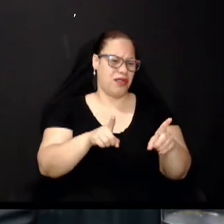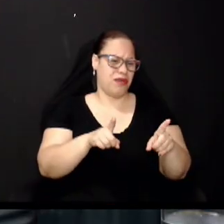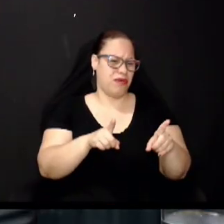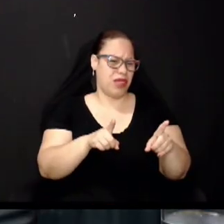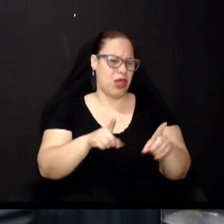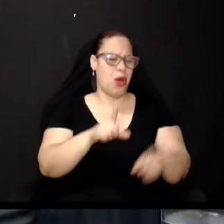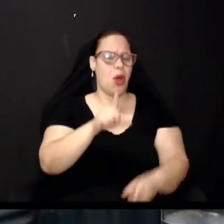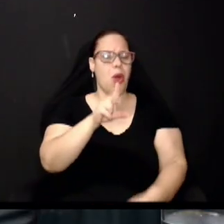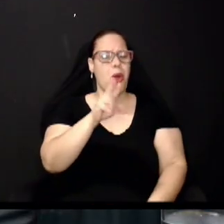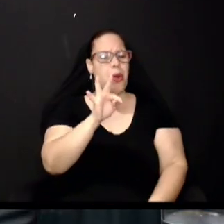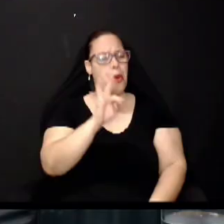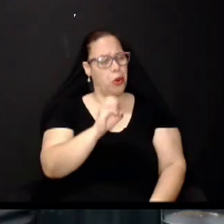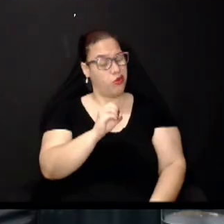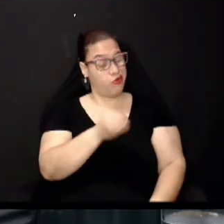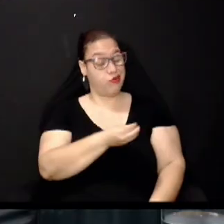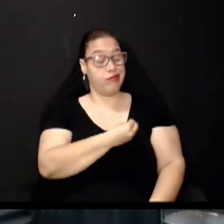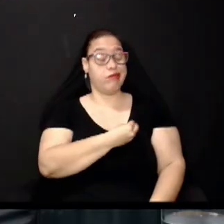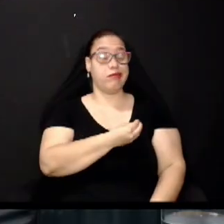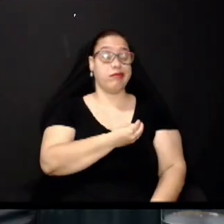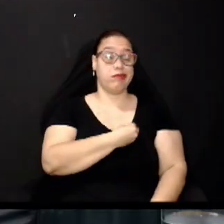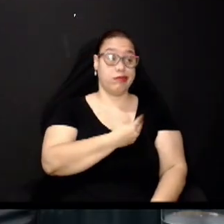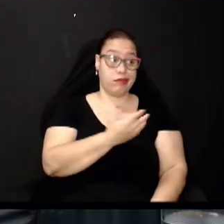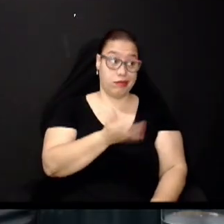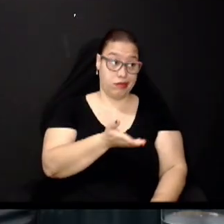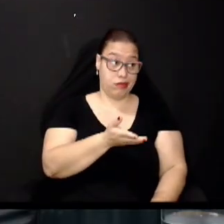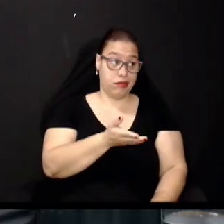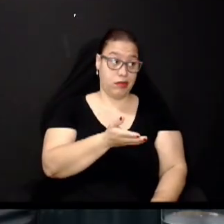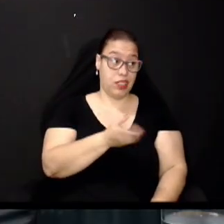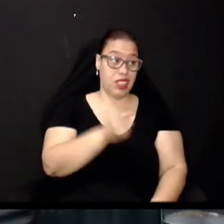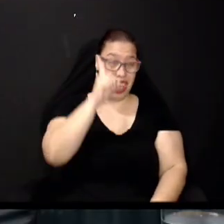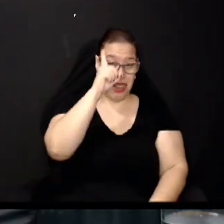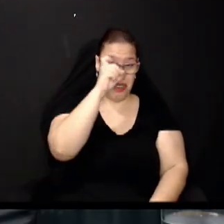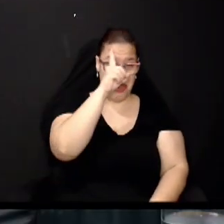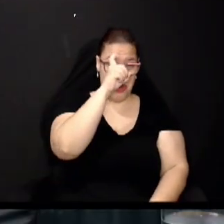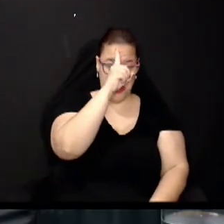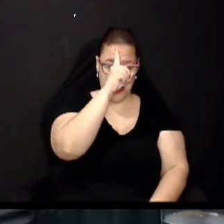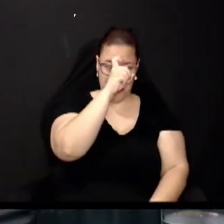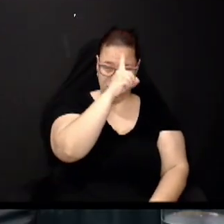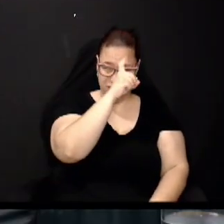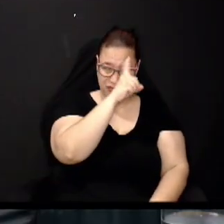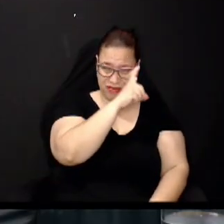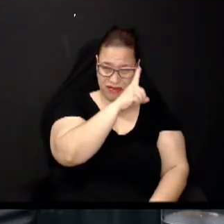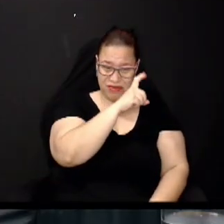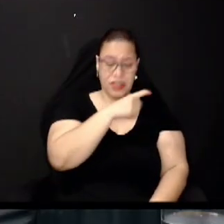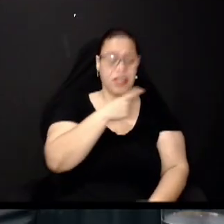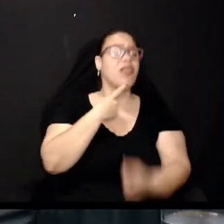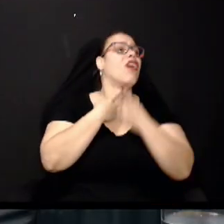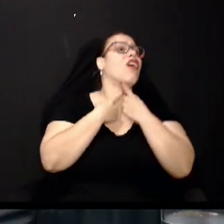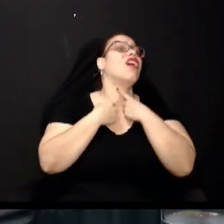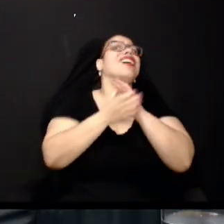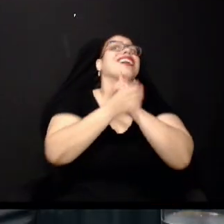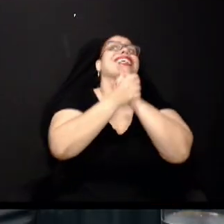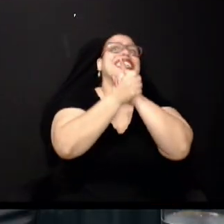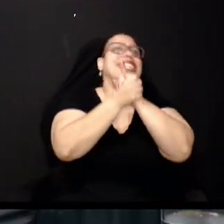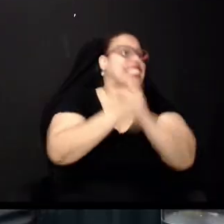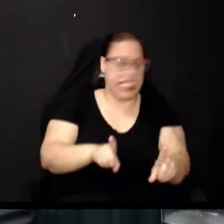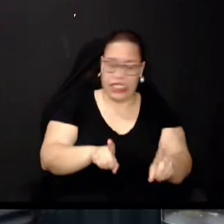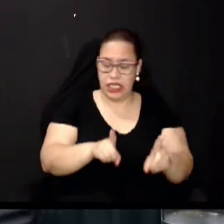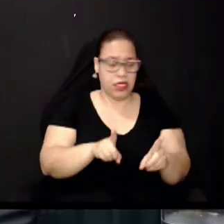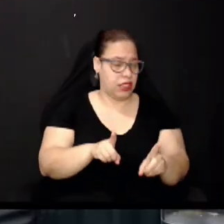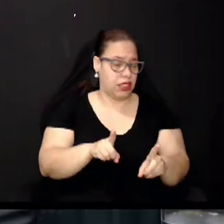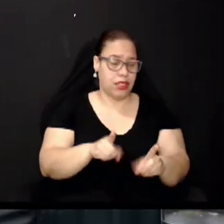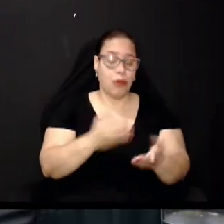ainda mesmo quando o casamento está difícil, mesmo quando se deseja separar, não deixa de ser uma perda. É uma